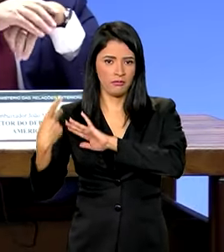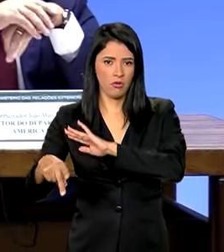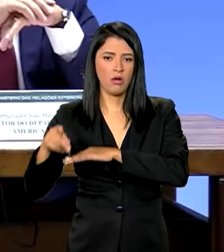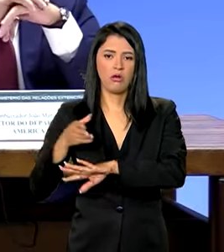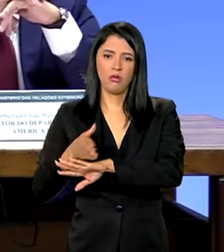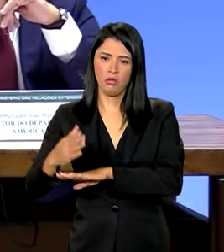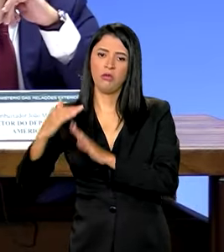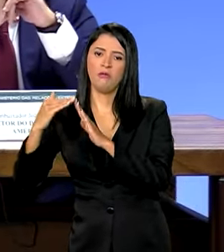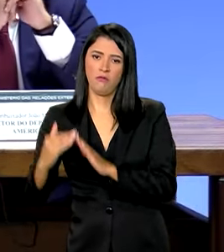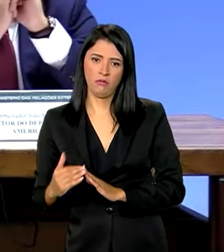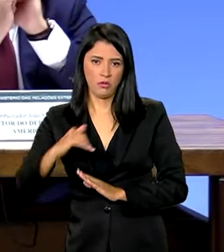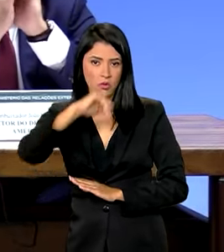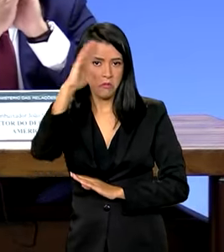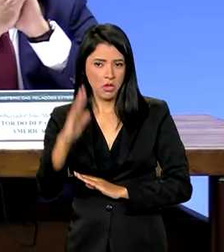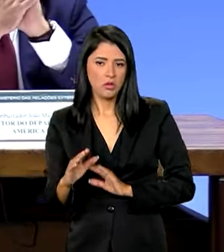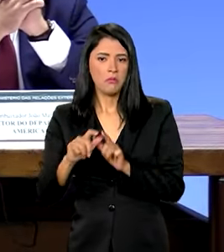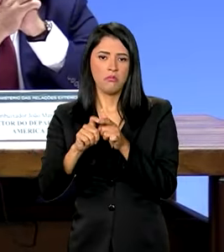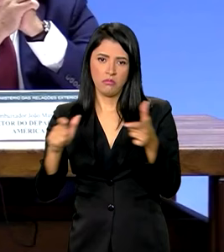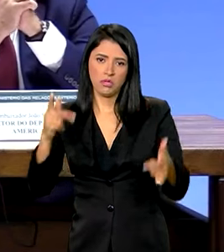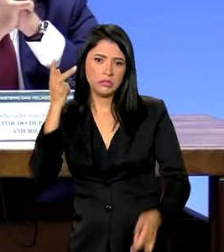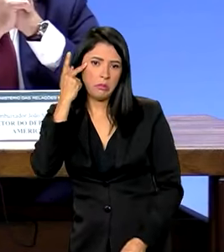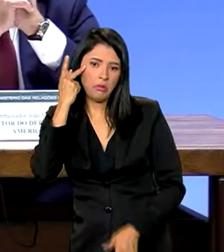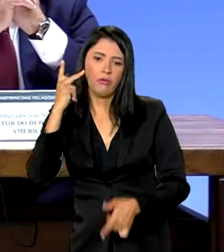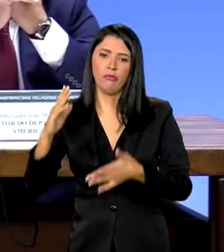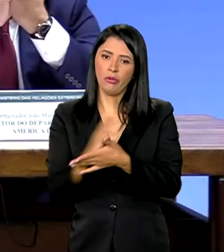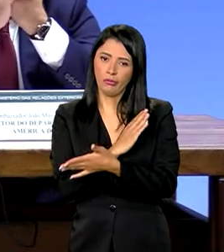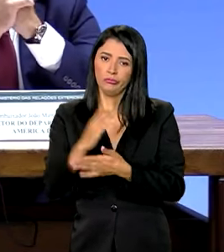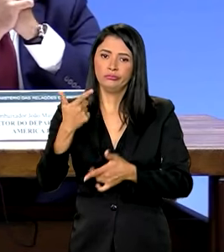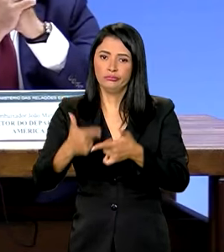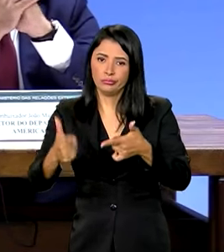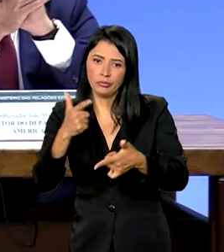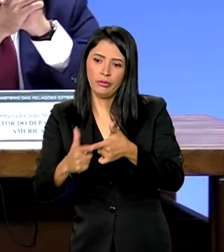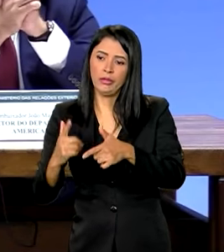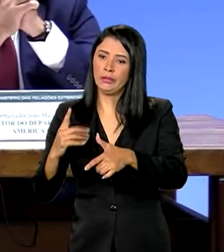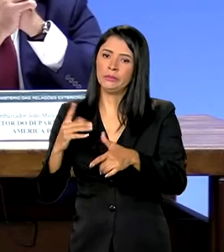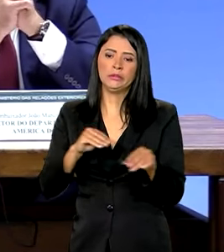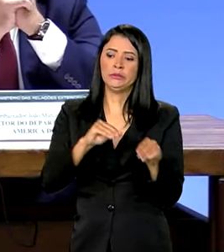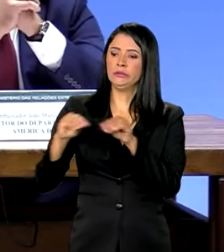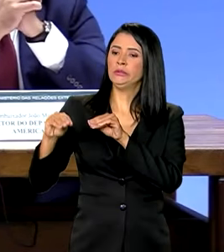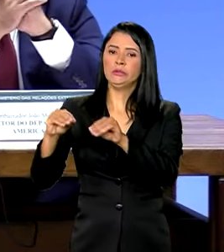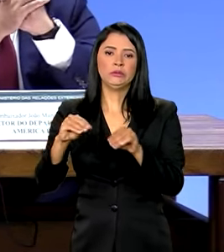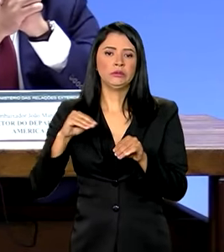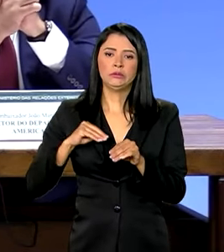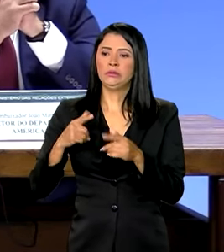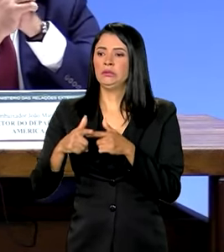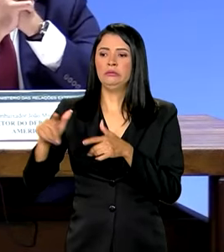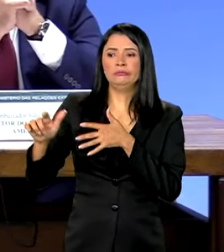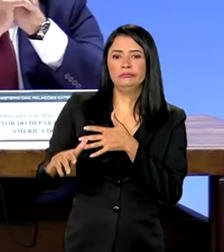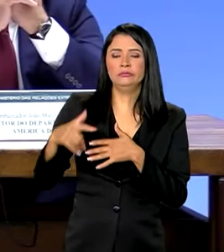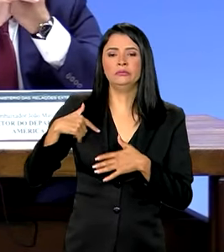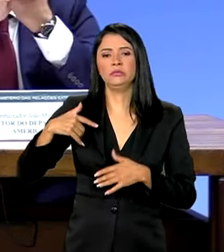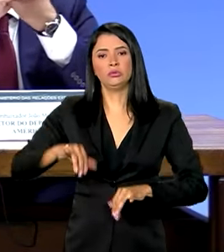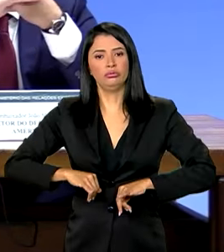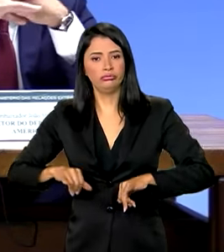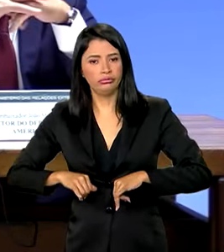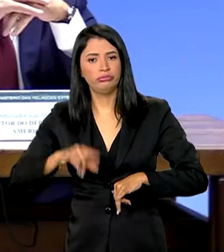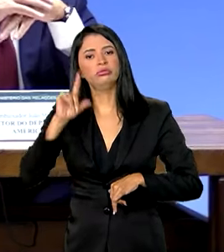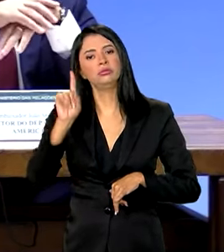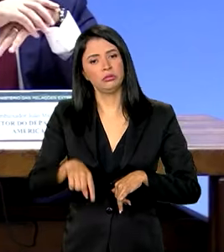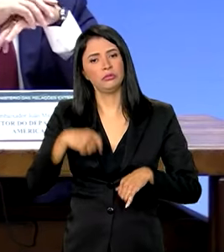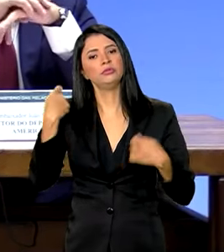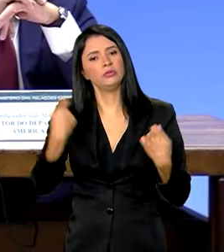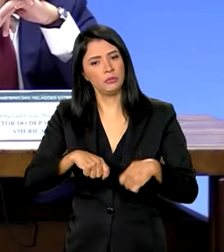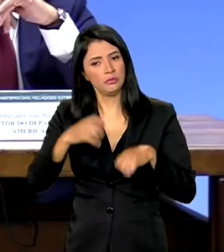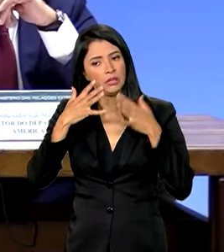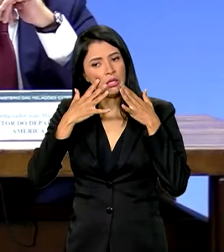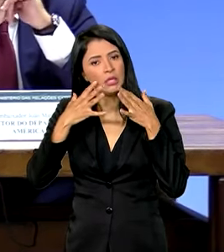deles em São Paulo, e às vezes com problemas migratórios, em situação desfavorecida, etc. Então, é uma questão que nós temos